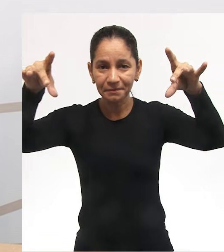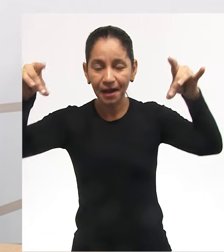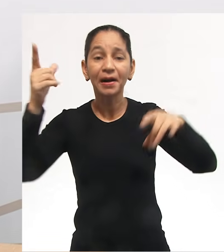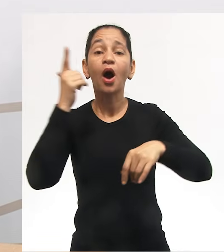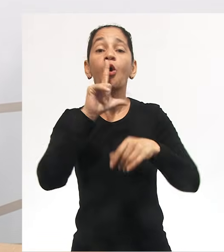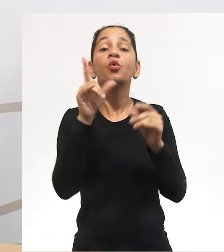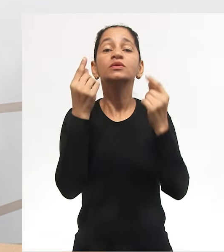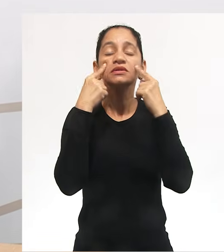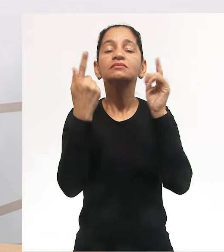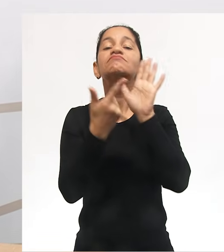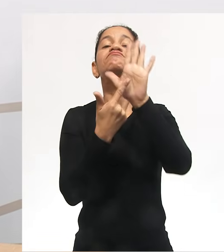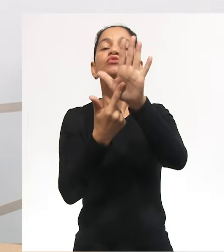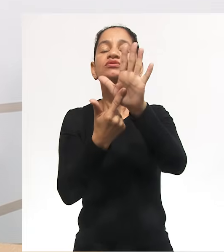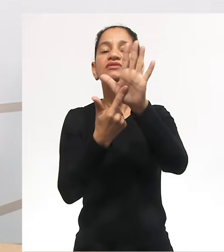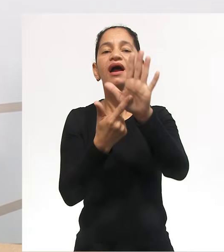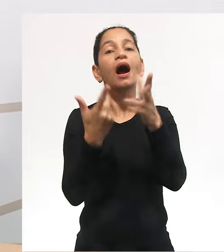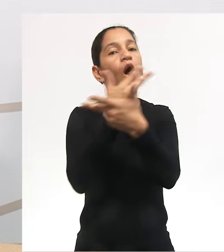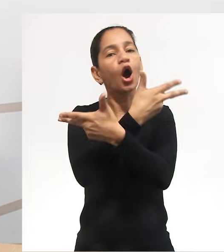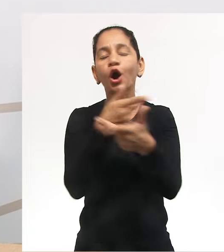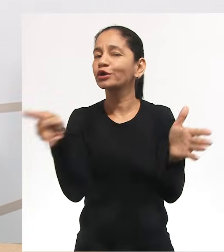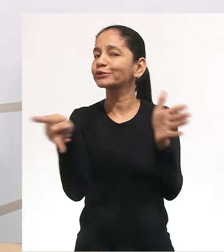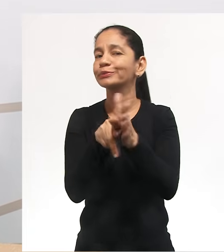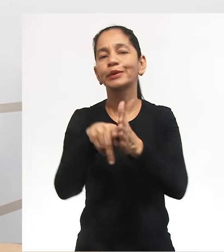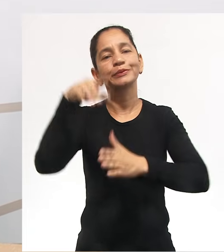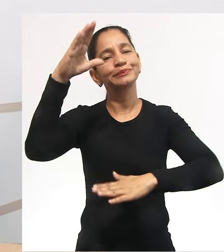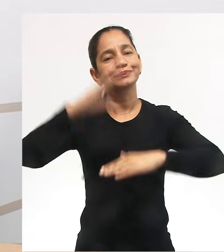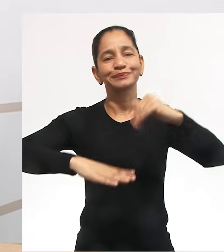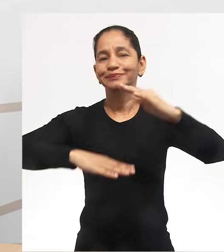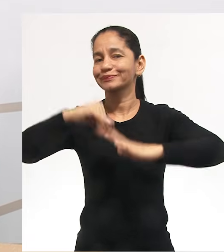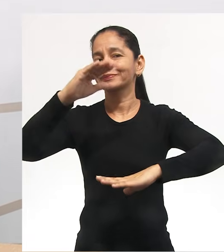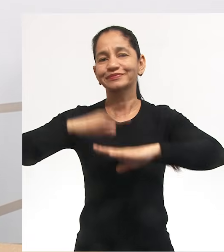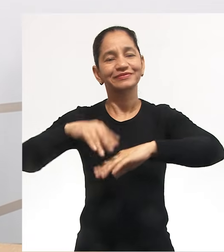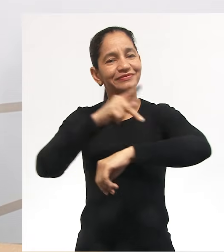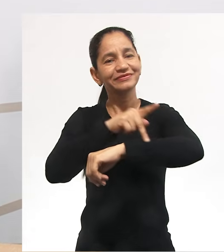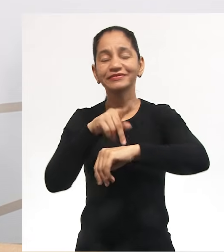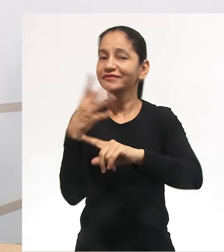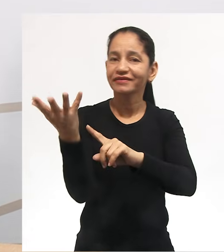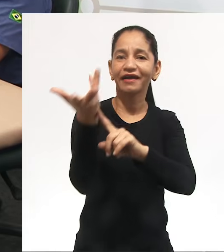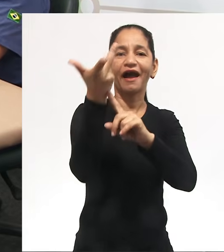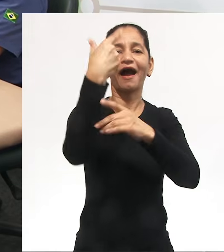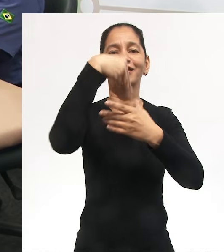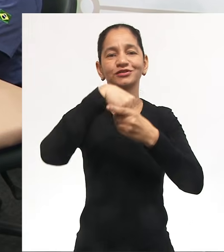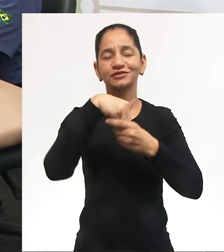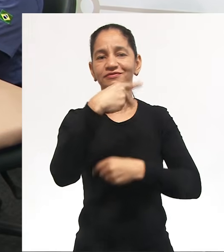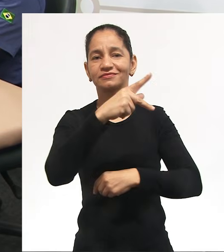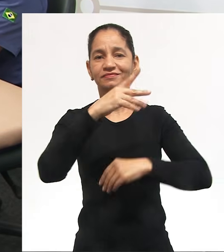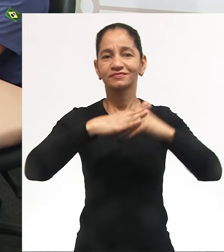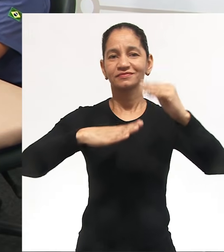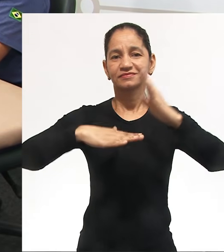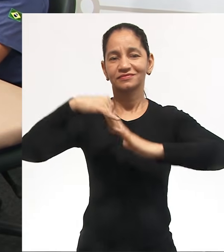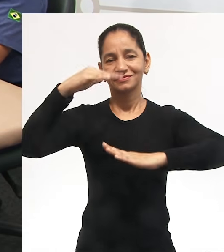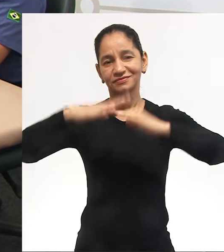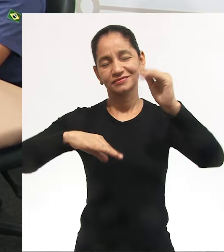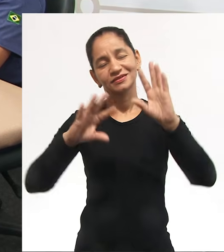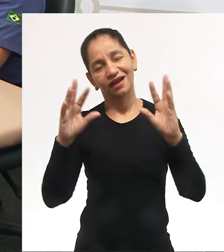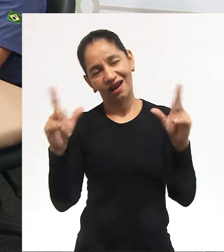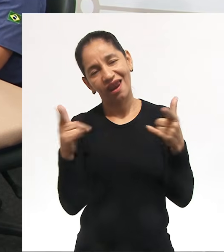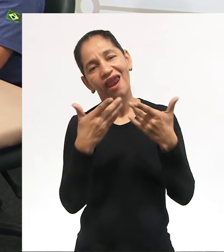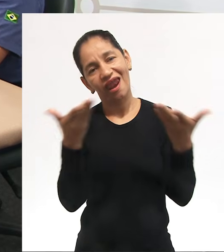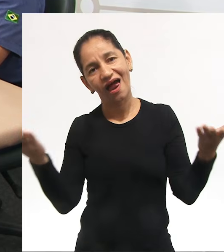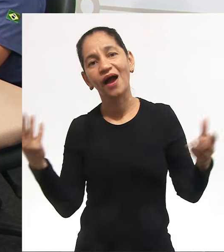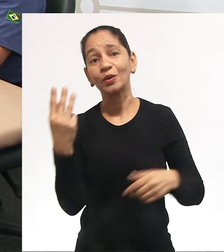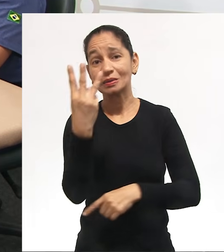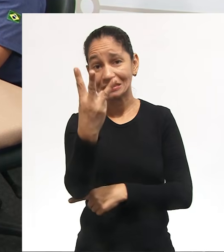quadros, ficarem. um suportezinho de papelão. Isso tudo é coisa de pedagoga, né. A arte, né? É É, arte. Somos ali artistas.